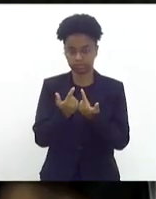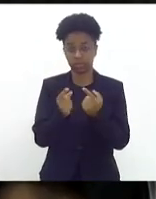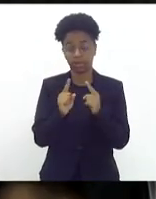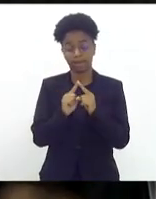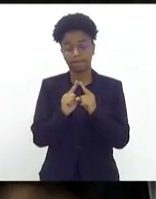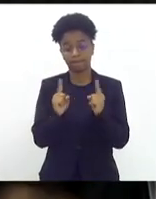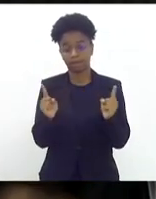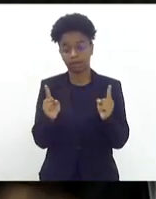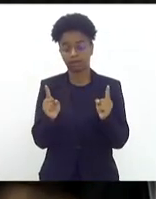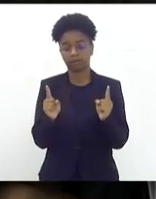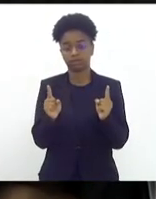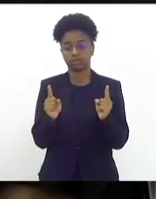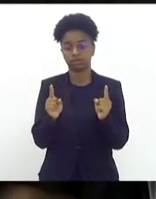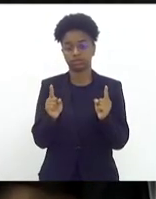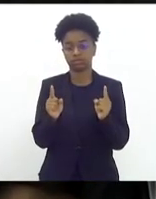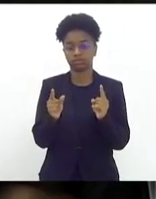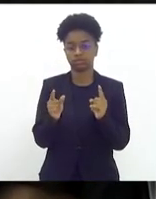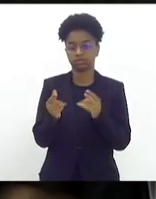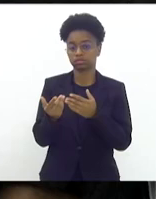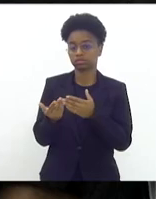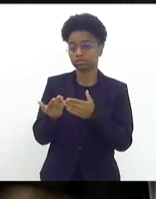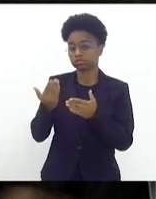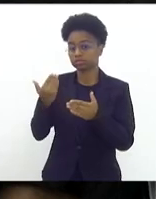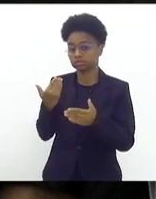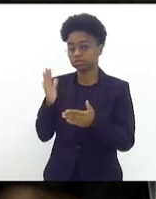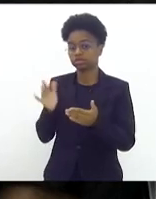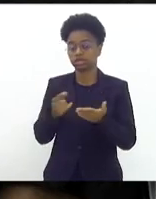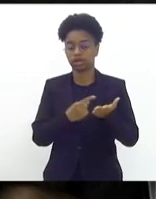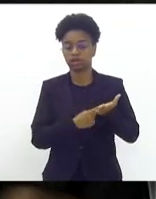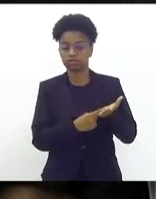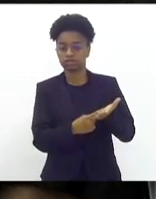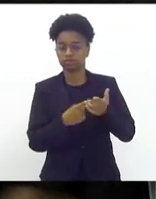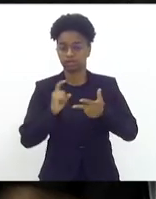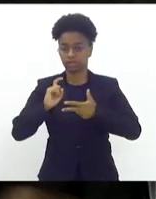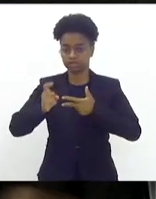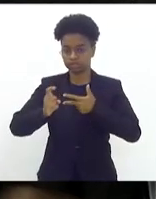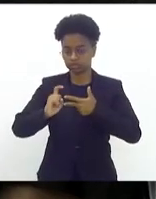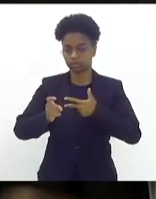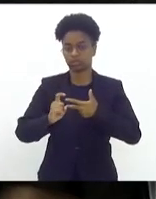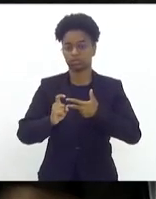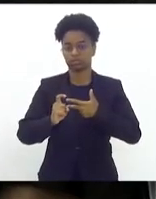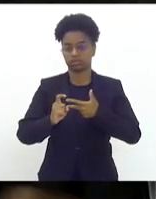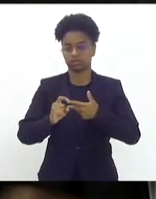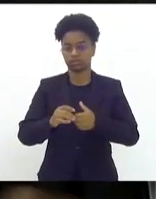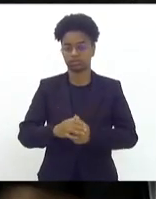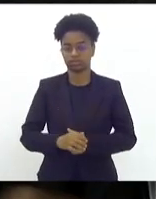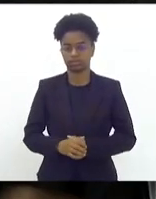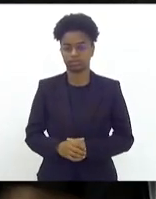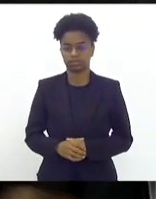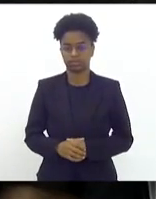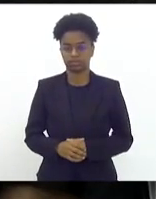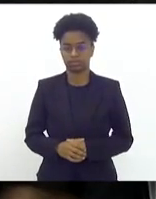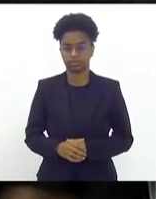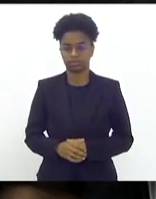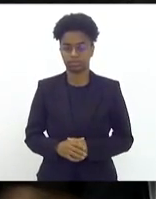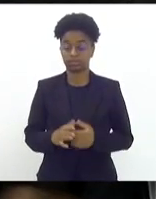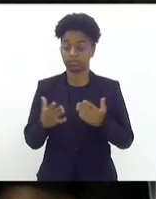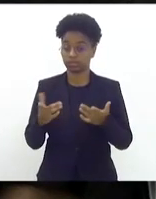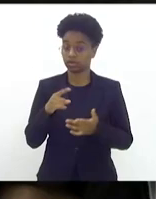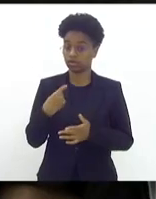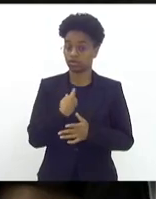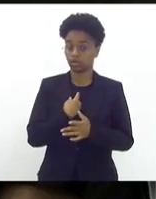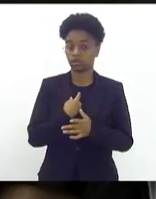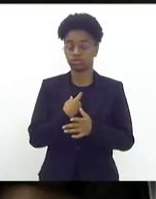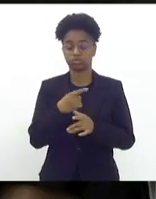mas previamente acordado com o executivo e definindo fonte